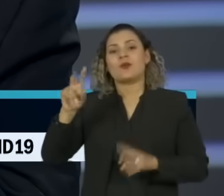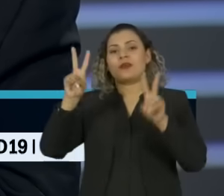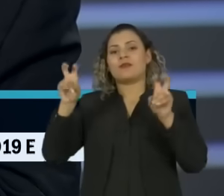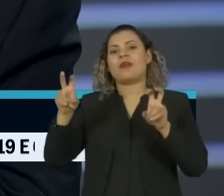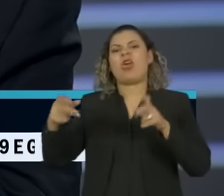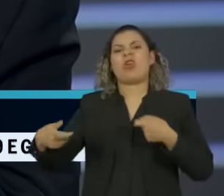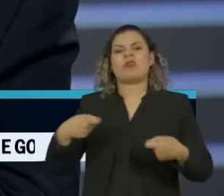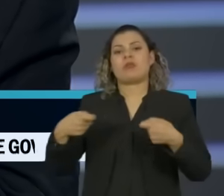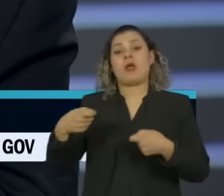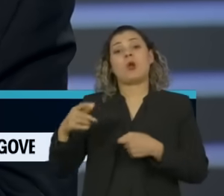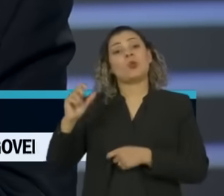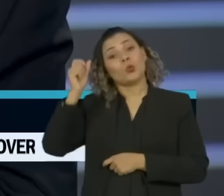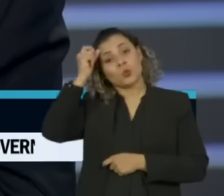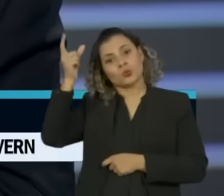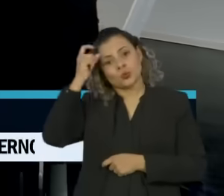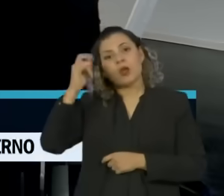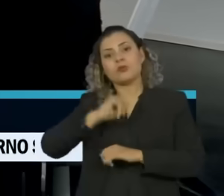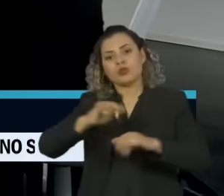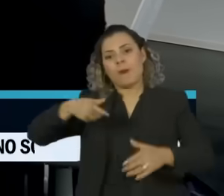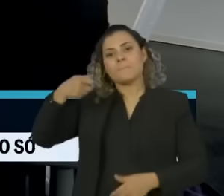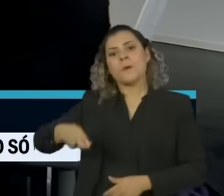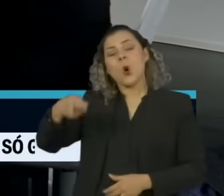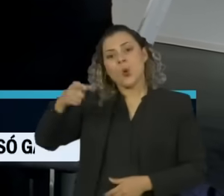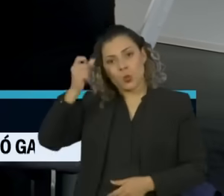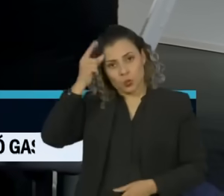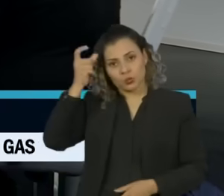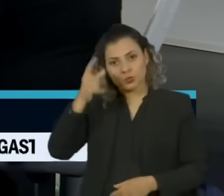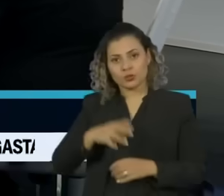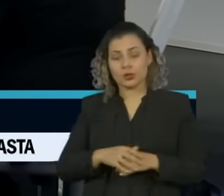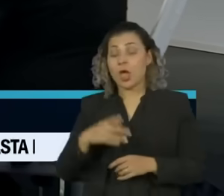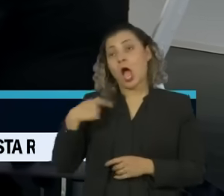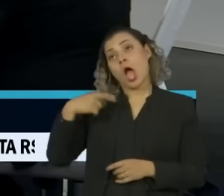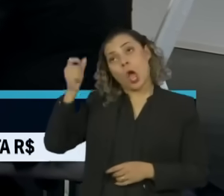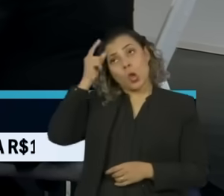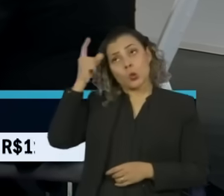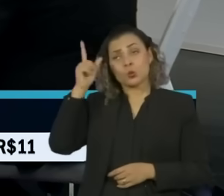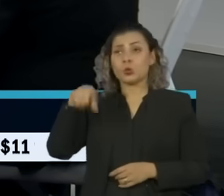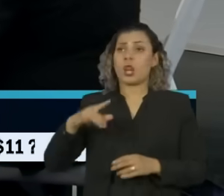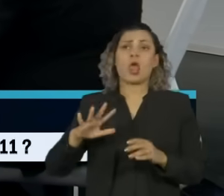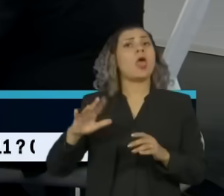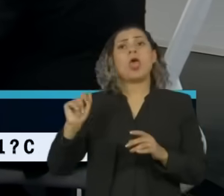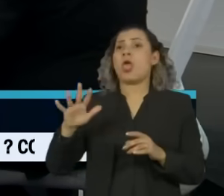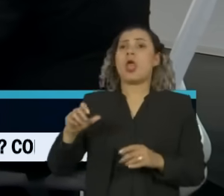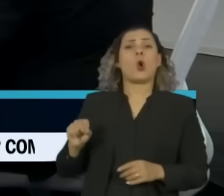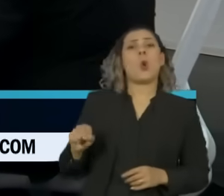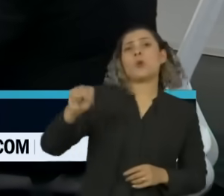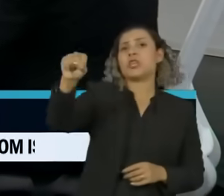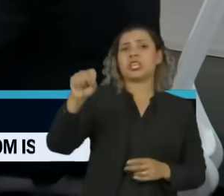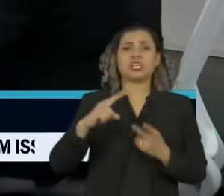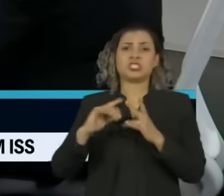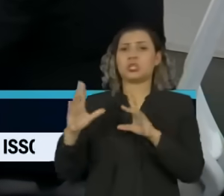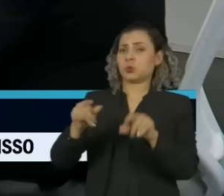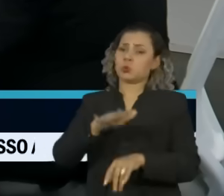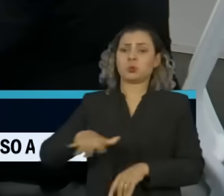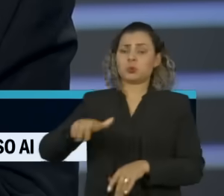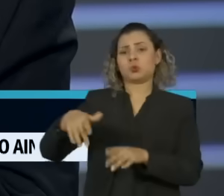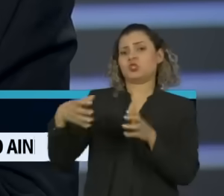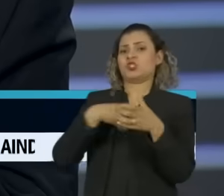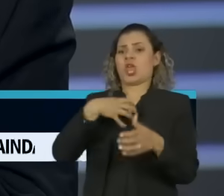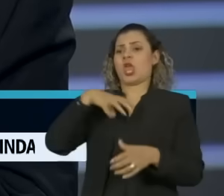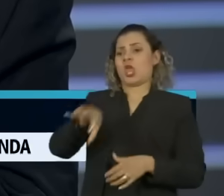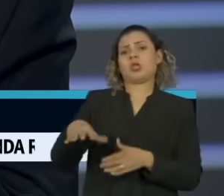cultural. Então, ele jogou duro com a cultura, né? Essa ideia de que a cultura é toda comunista, não sei o que e tal. Mas, ao mesmo